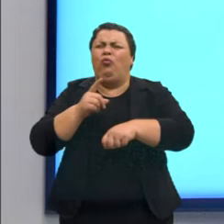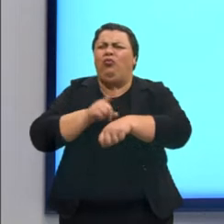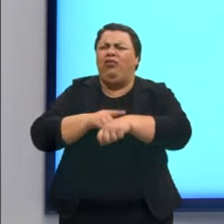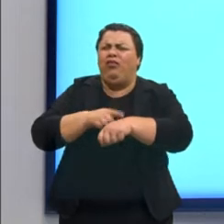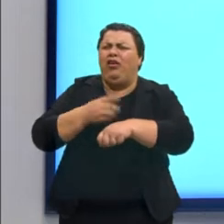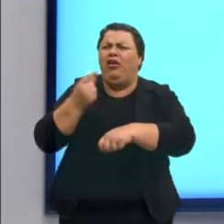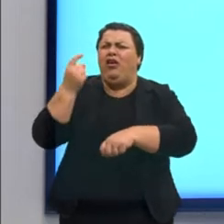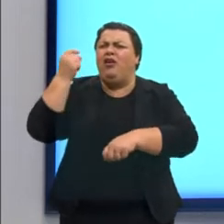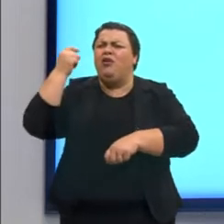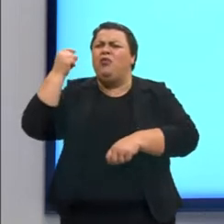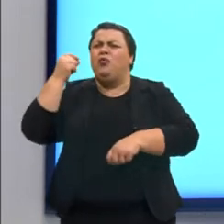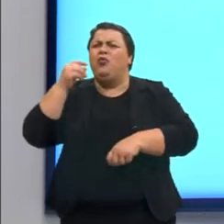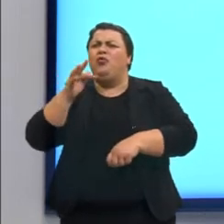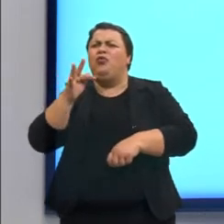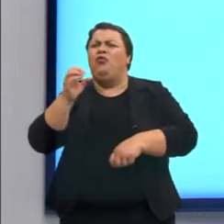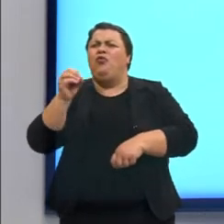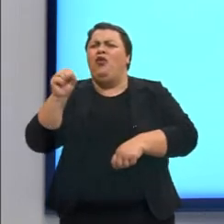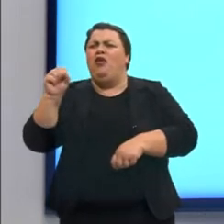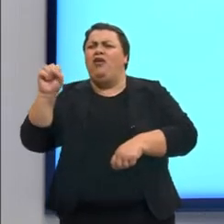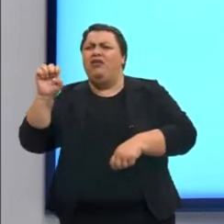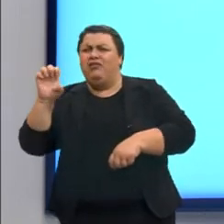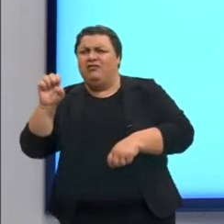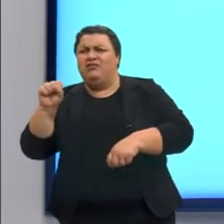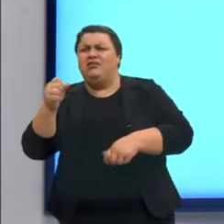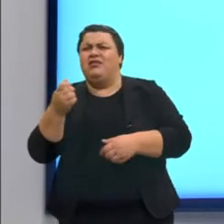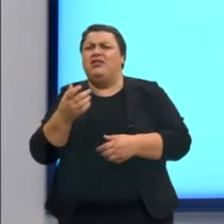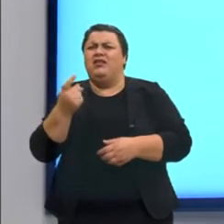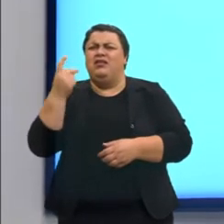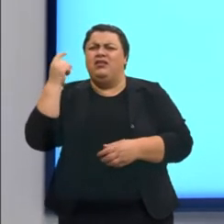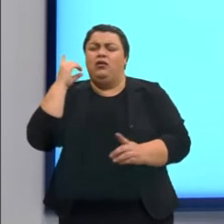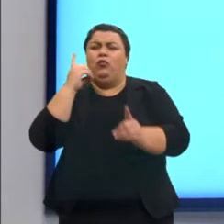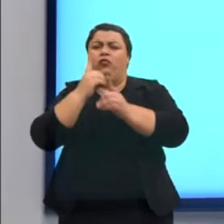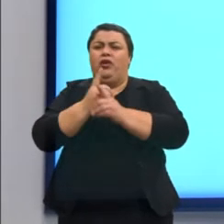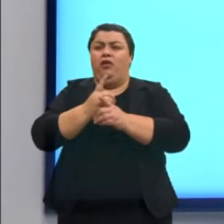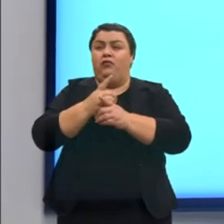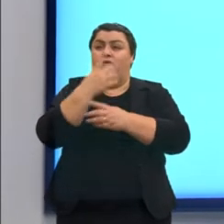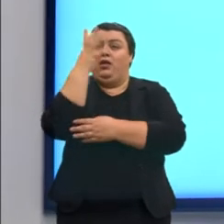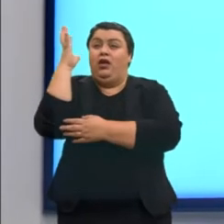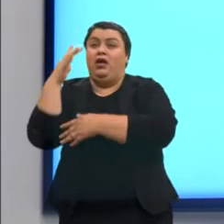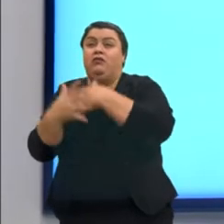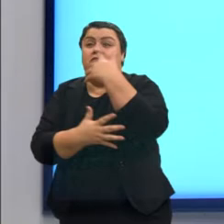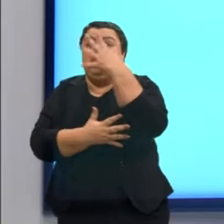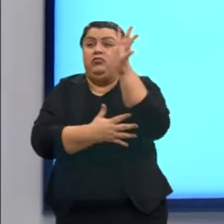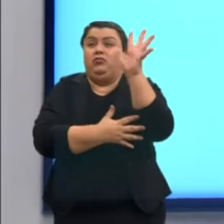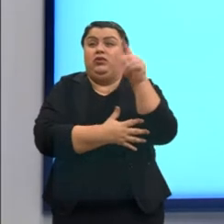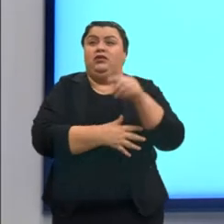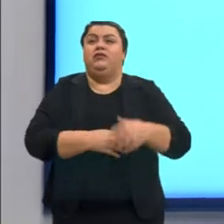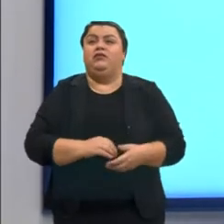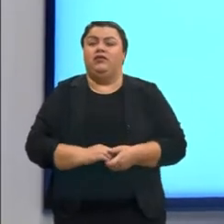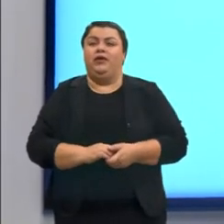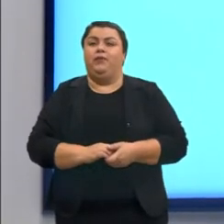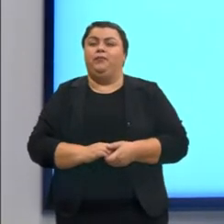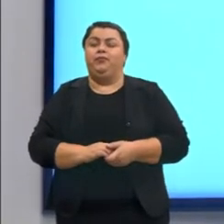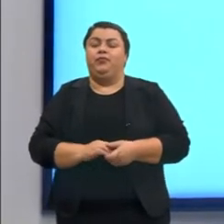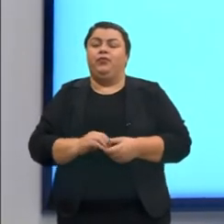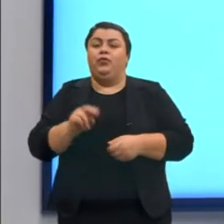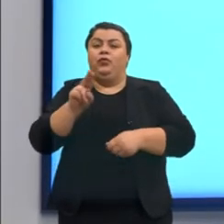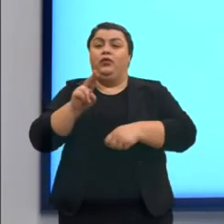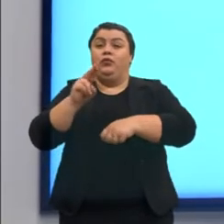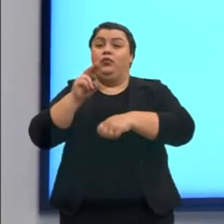quantificar Quantos anos tem algum fóssil algum material encontrado na natureza graças ao o